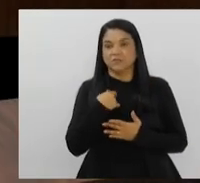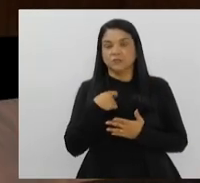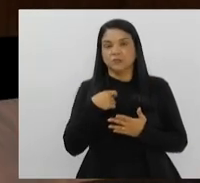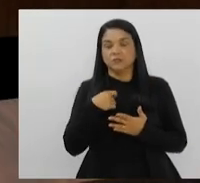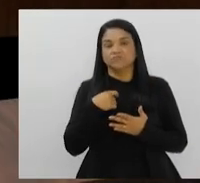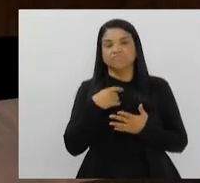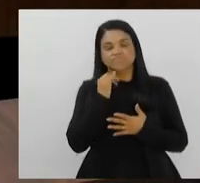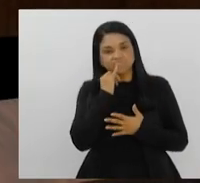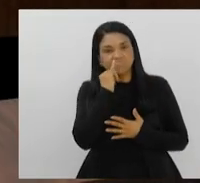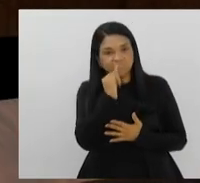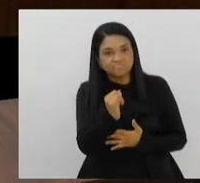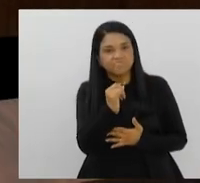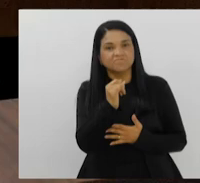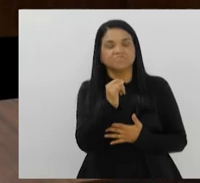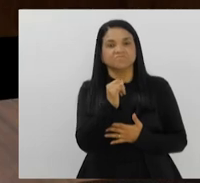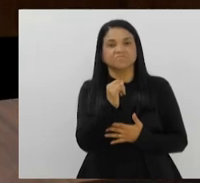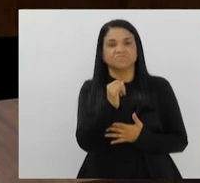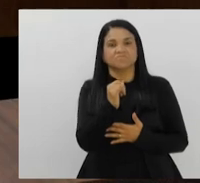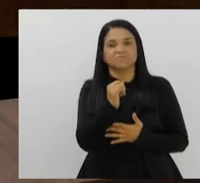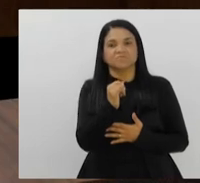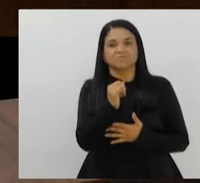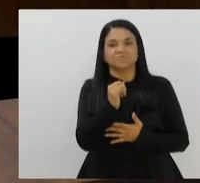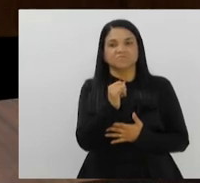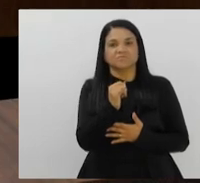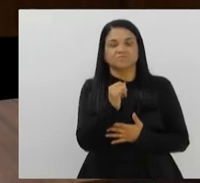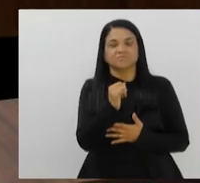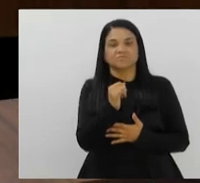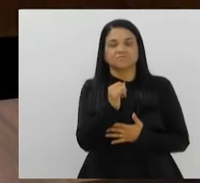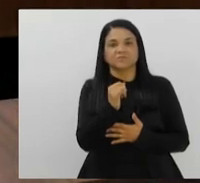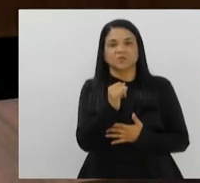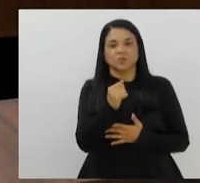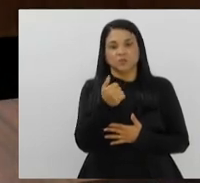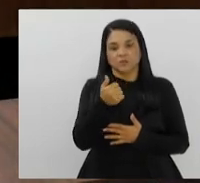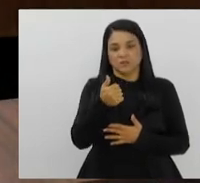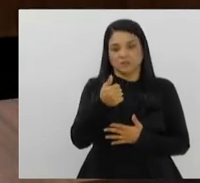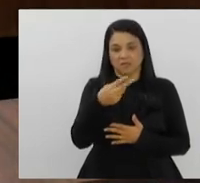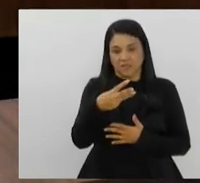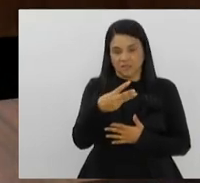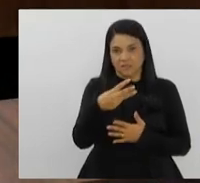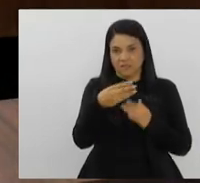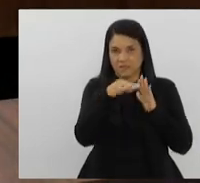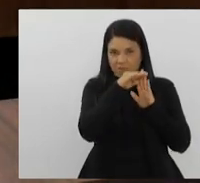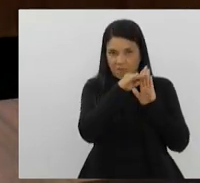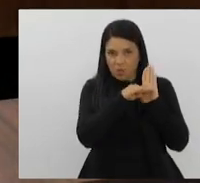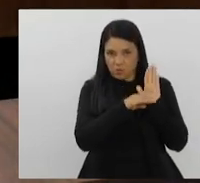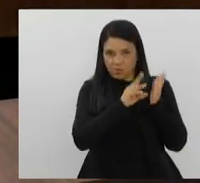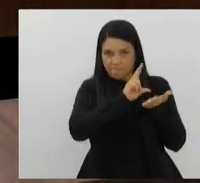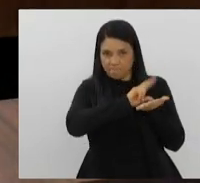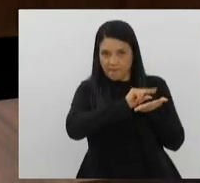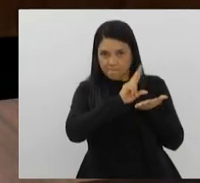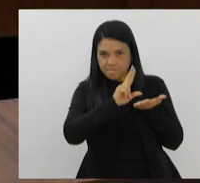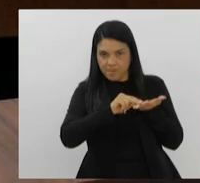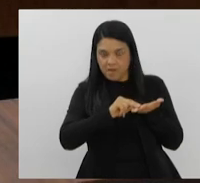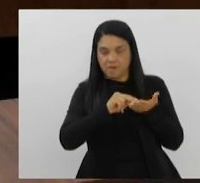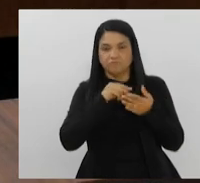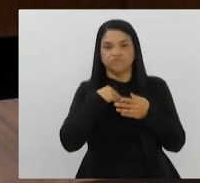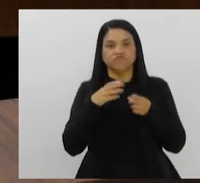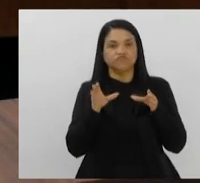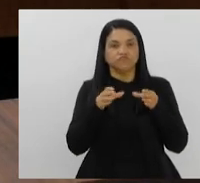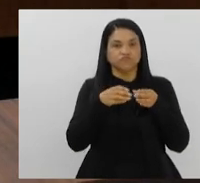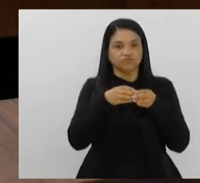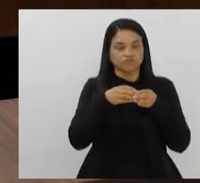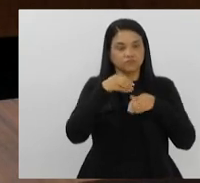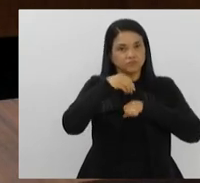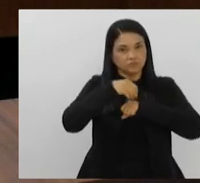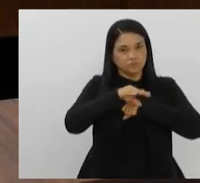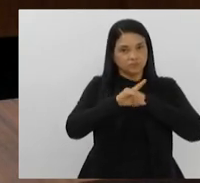Vossa Excelência, esse 13º da pauta, a nossa Comissão de Indicação